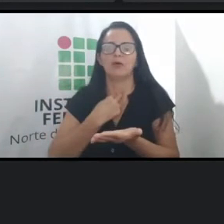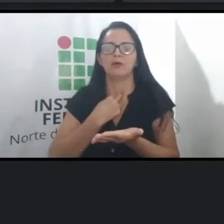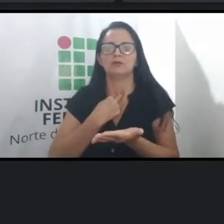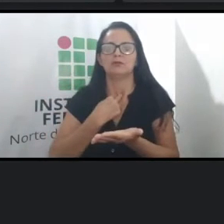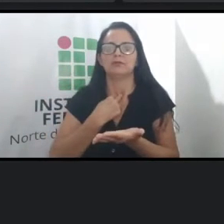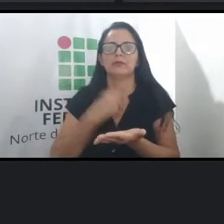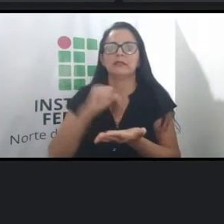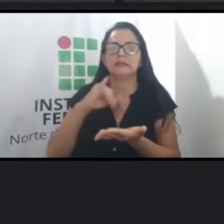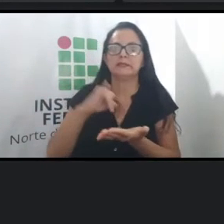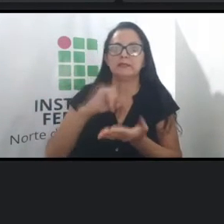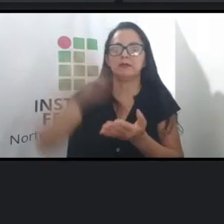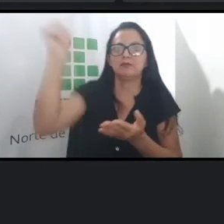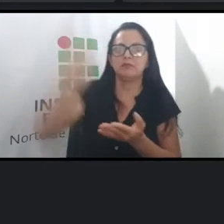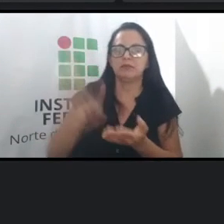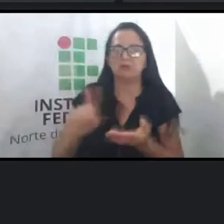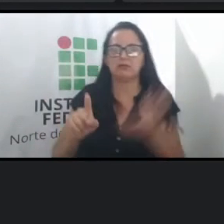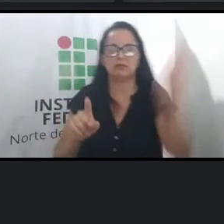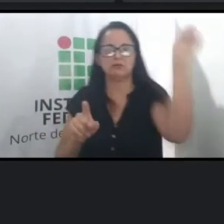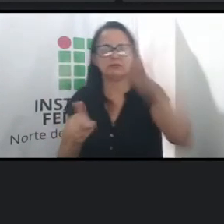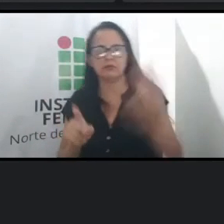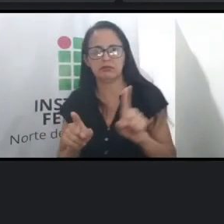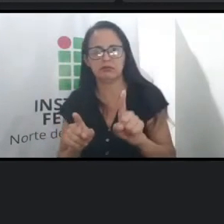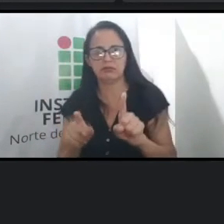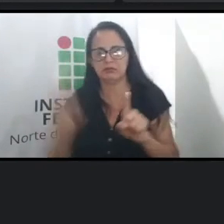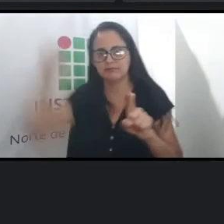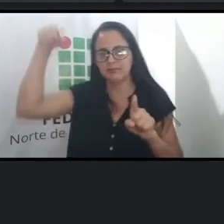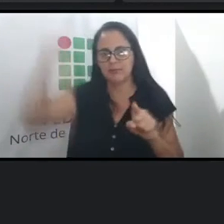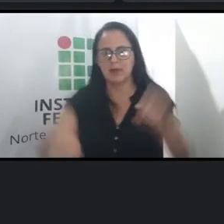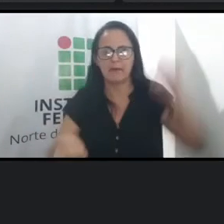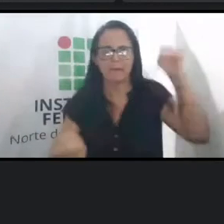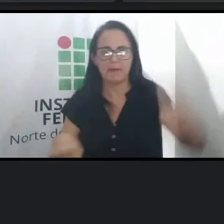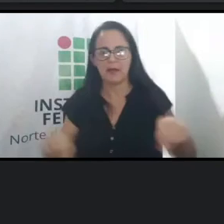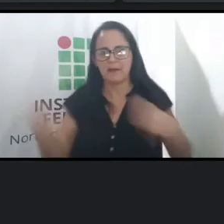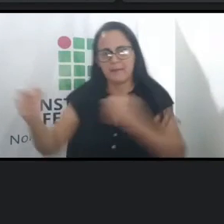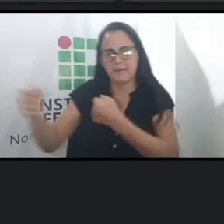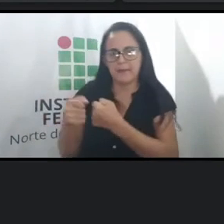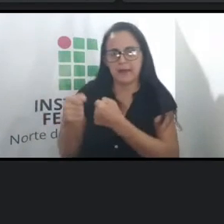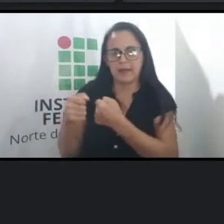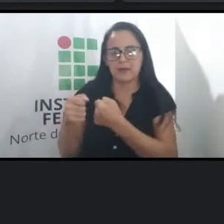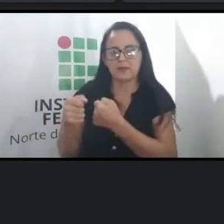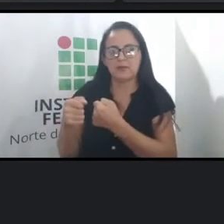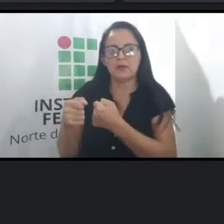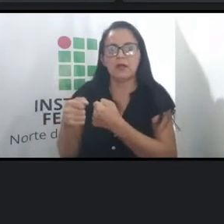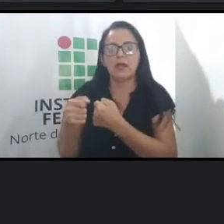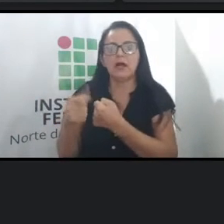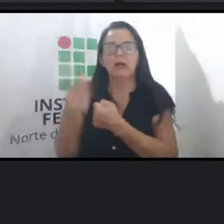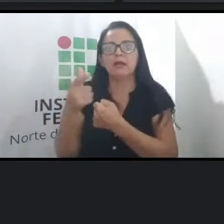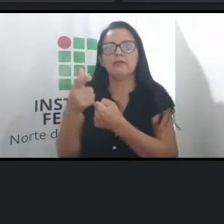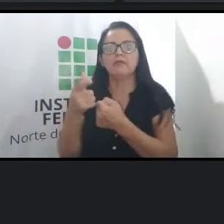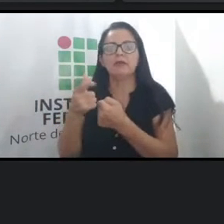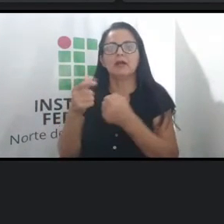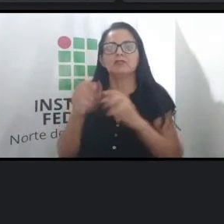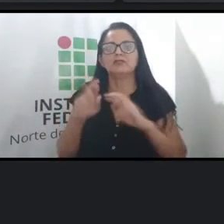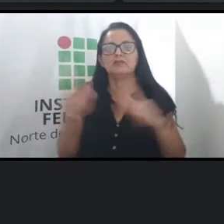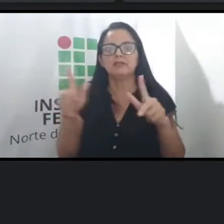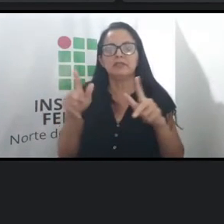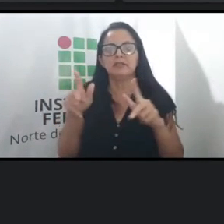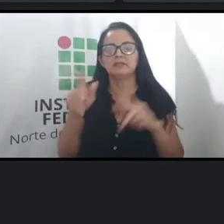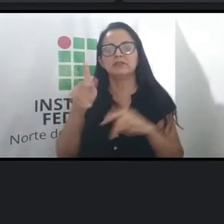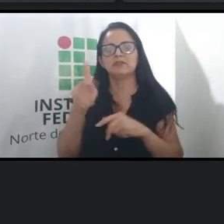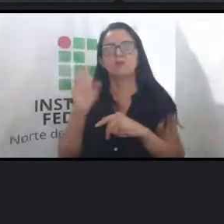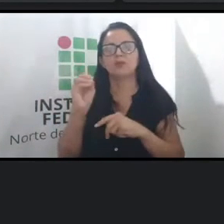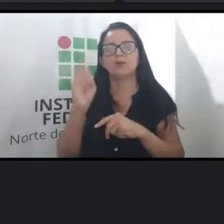um raio próximo, ele não fica com grandes diferenças de potenciais, devido às